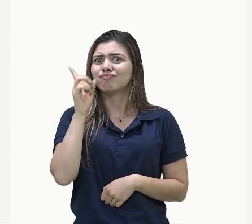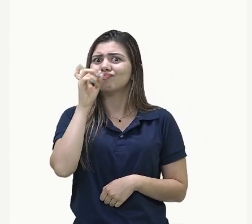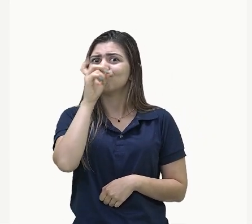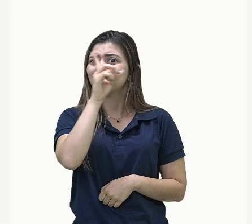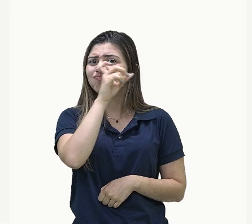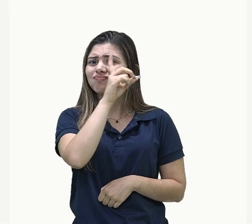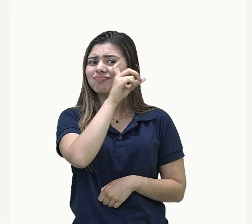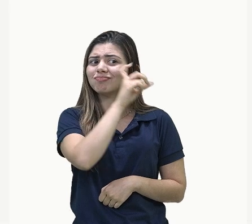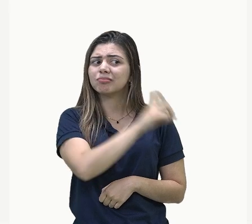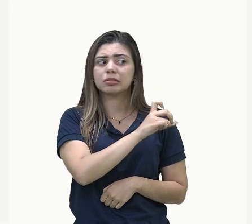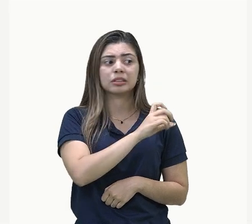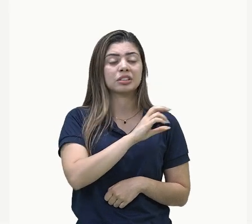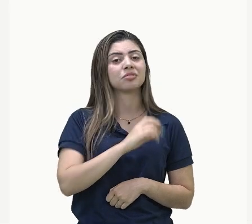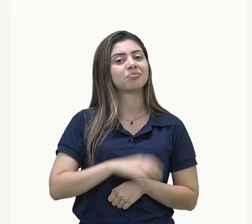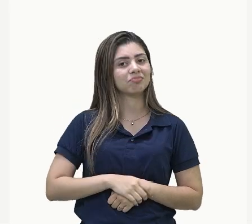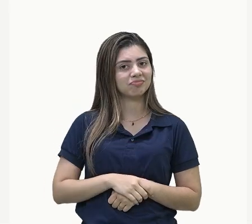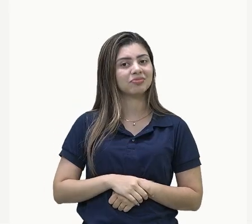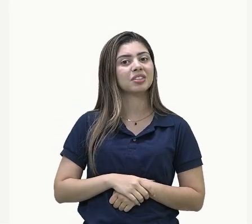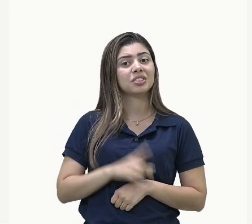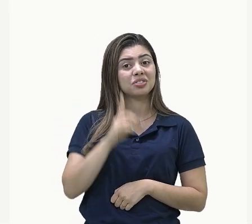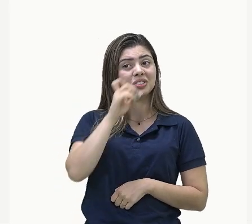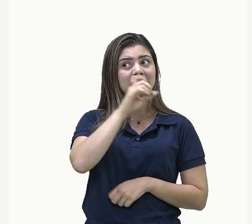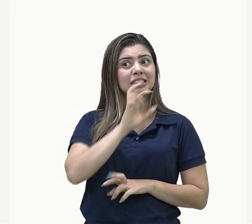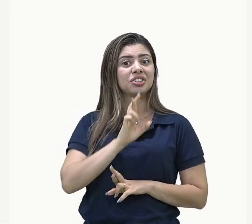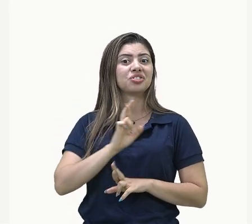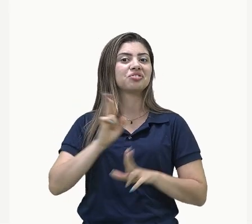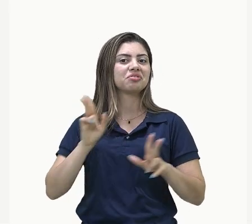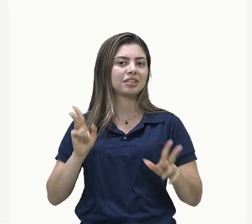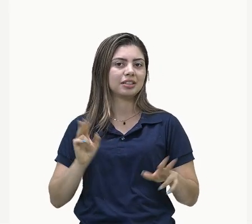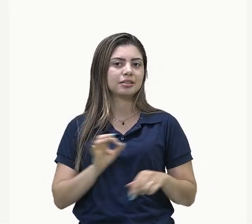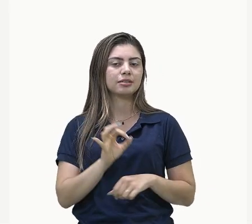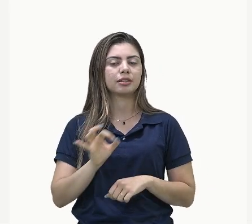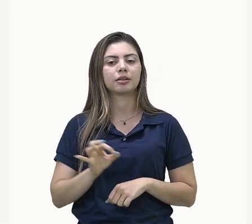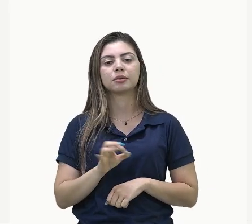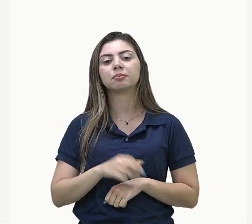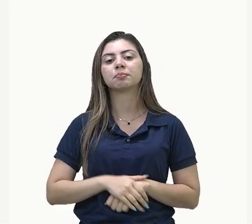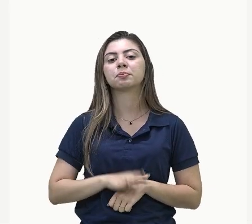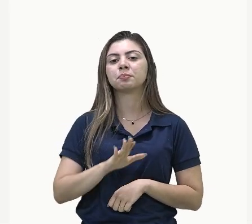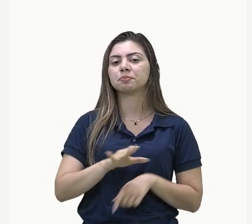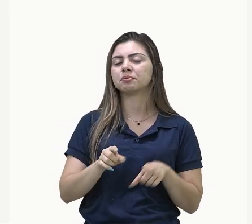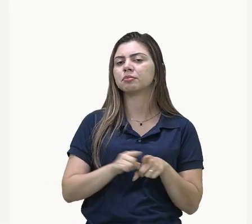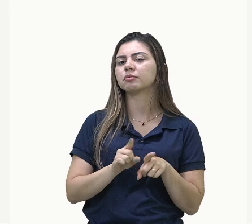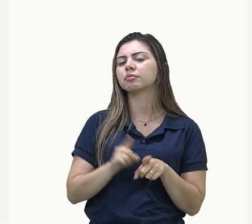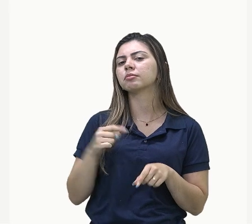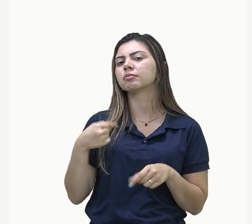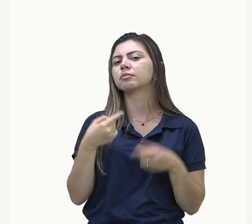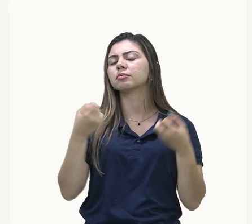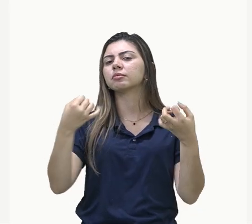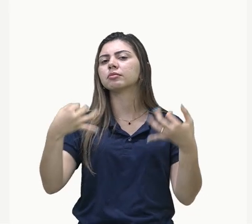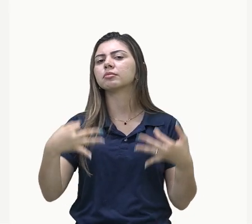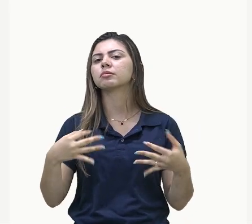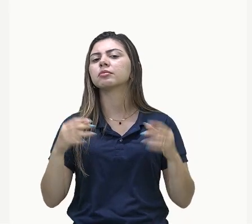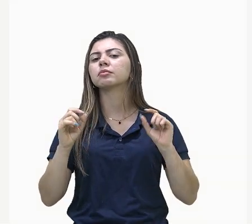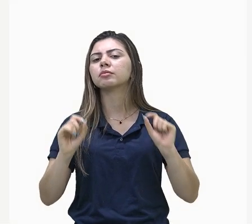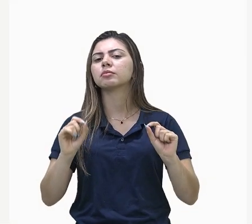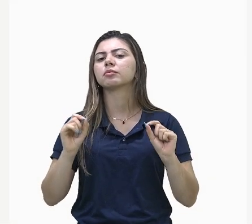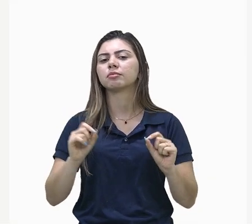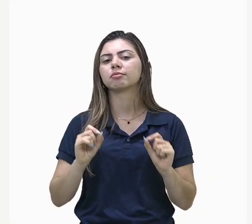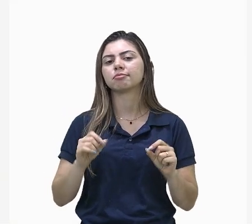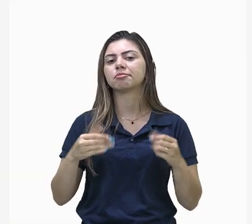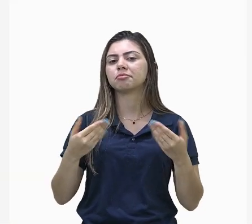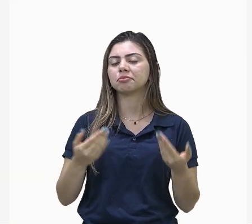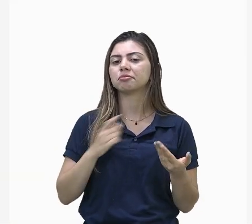seria drasticamente diferente. E também temos que falar sobre a compreensão